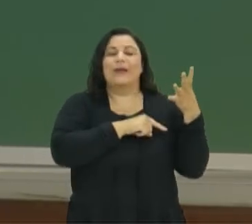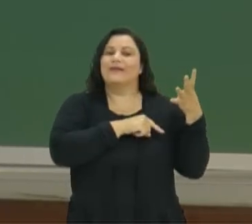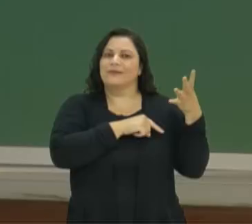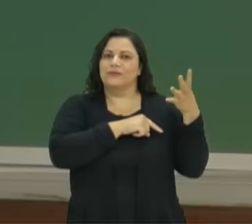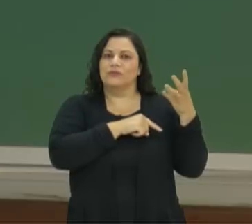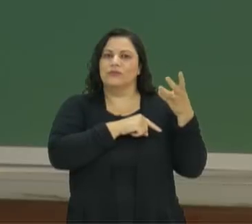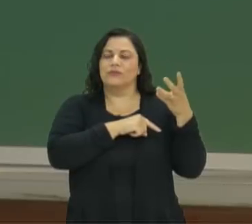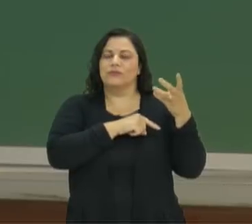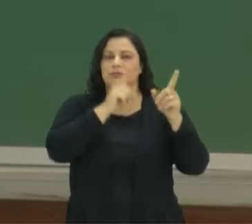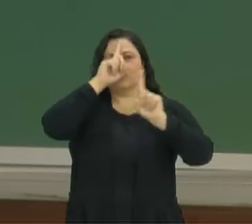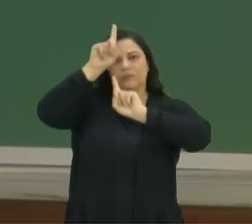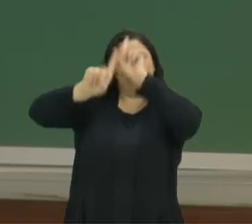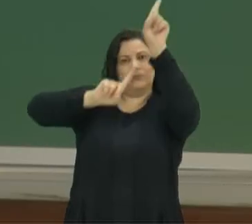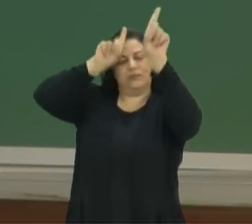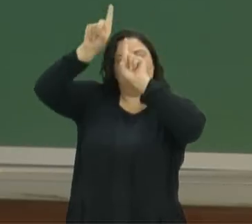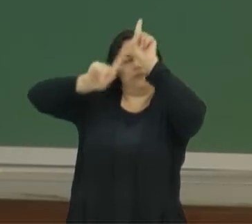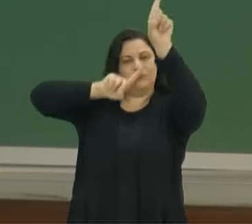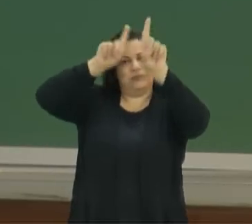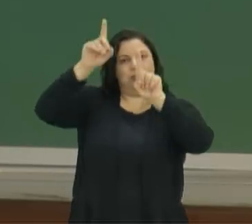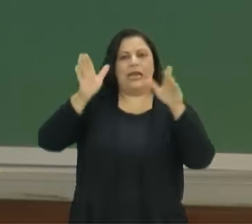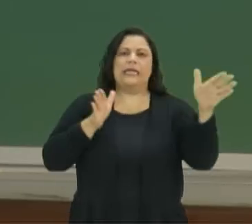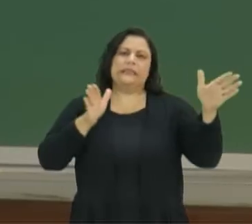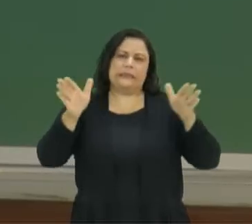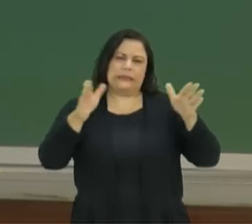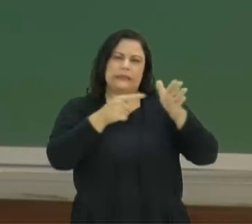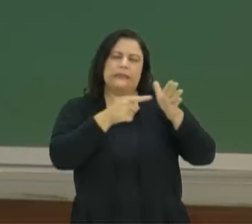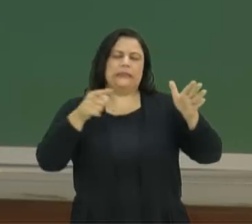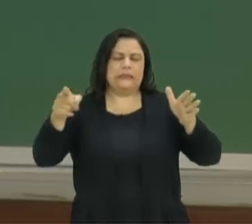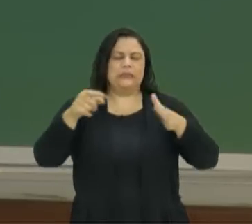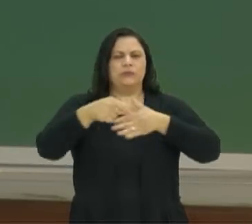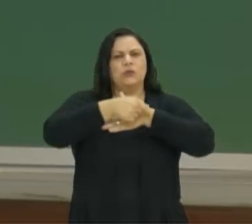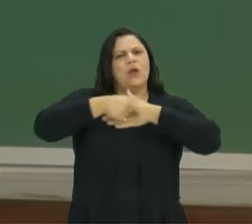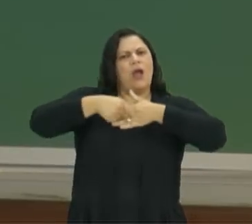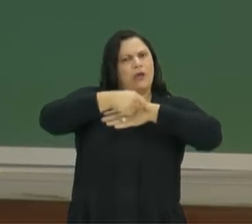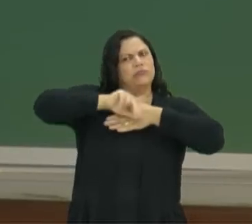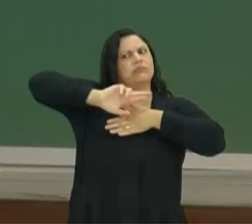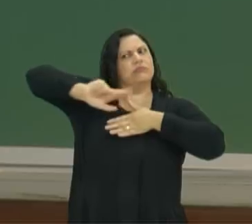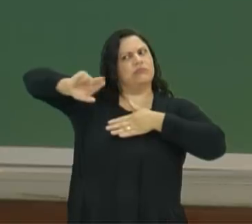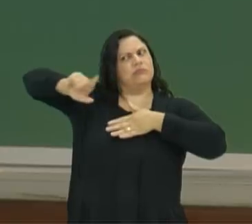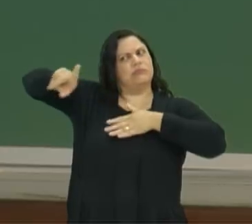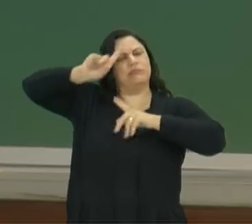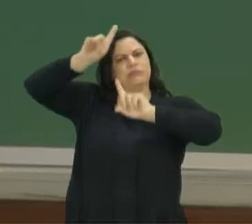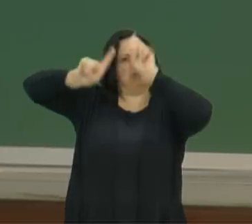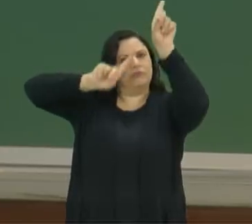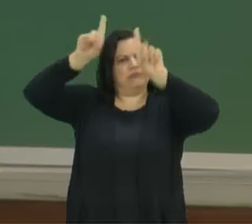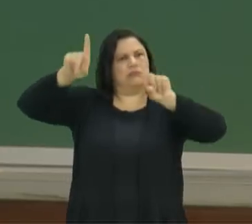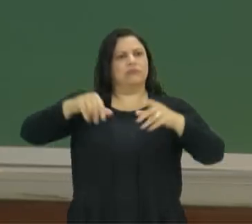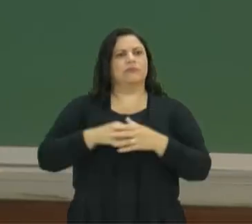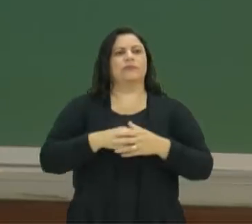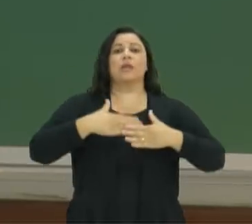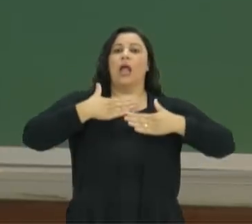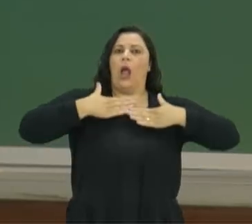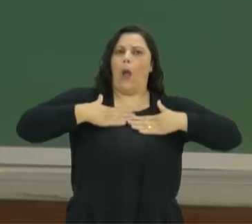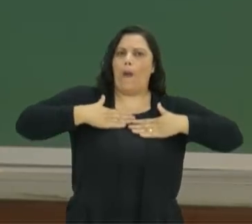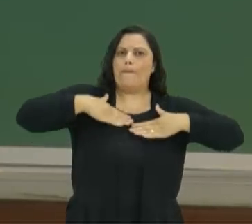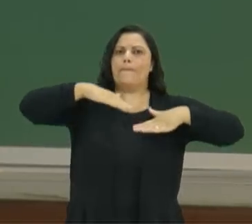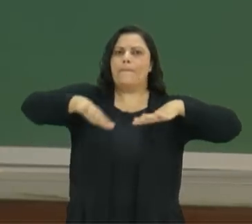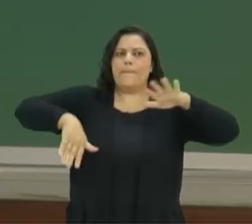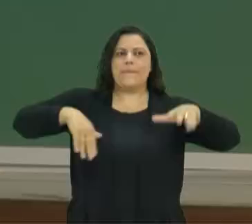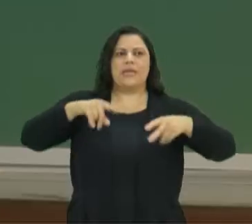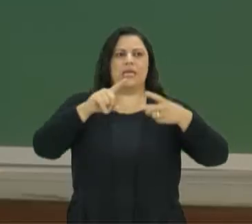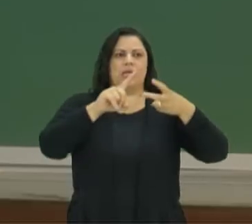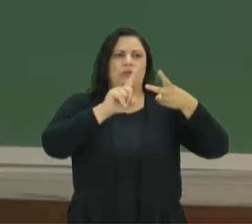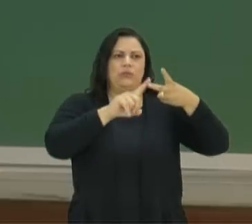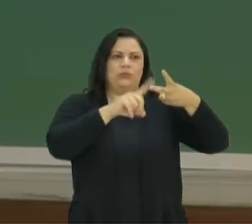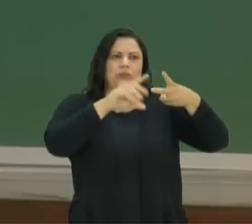foram criados em tempos e por autores diferentes. Quais são eles? O peito, o crawl,